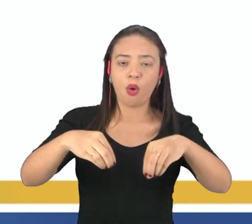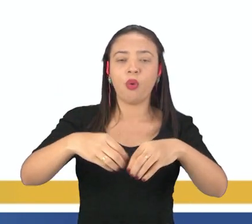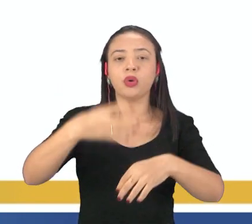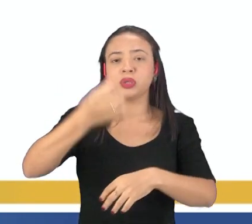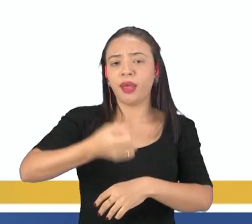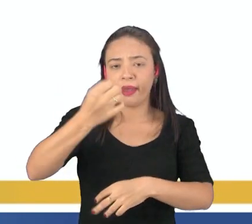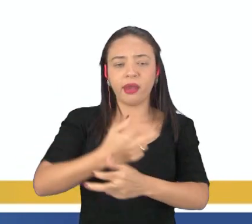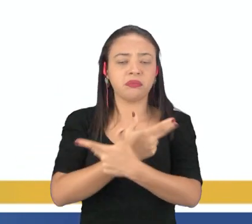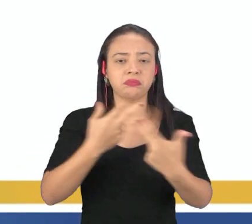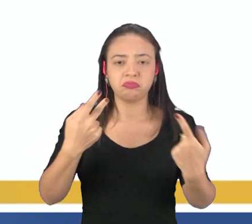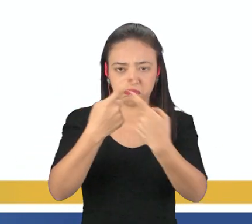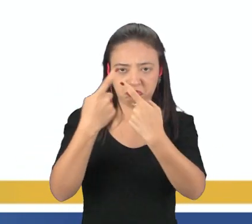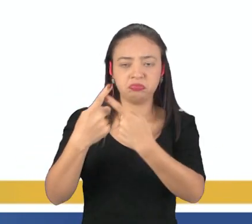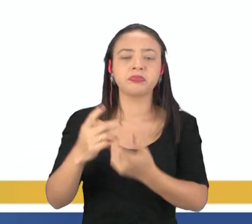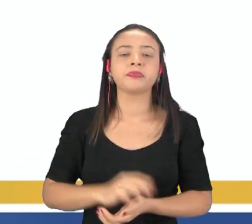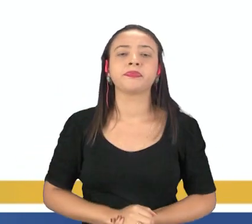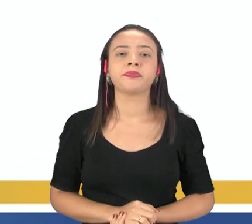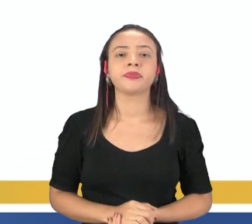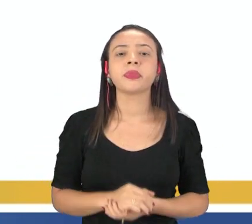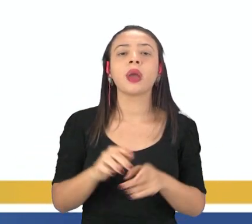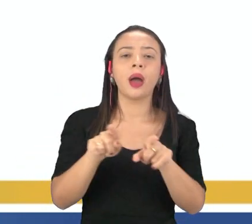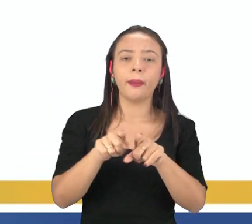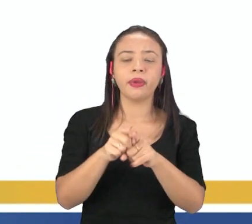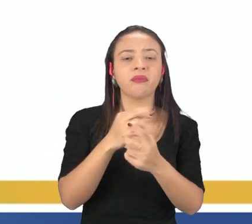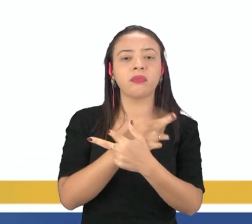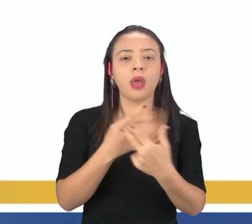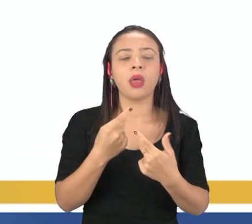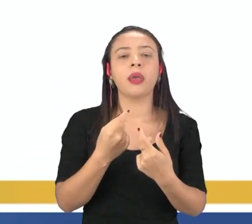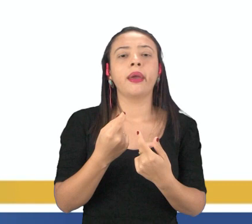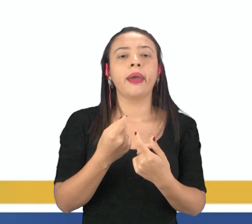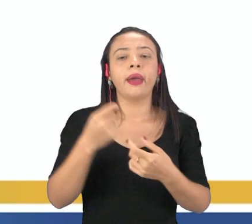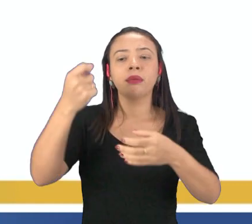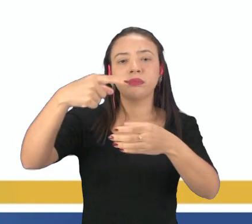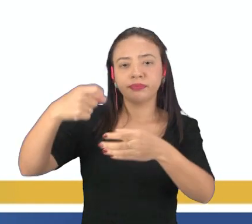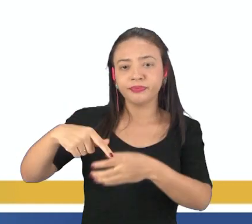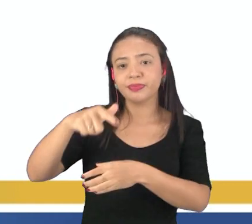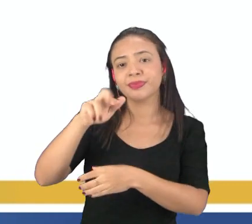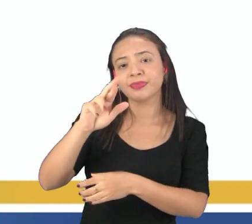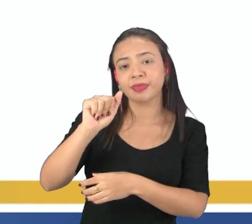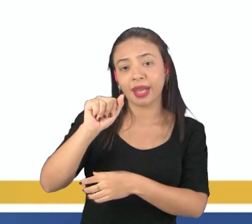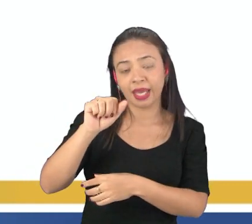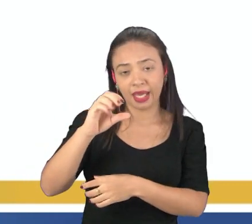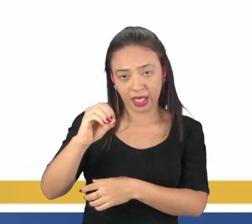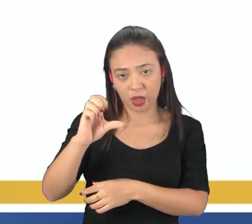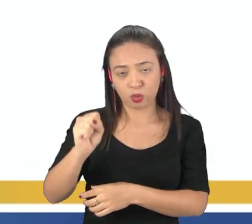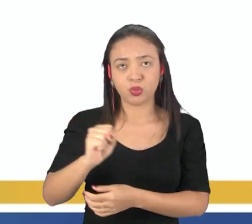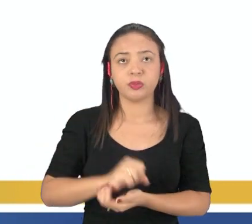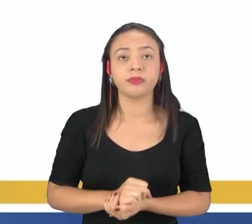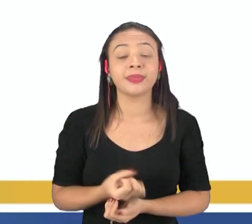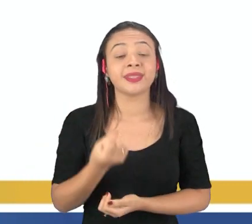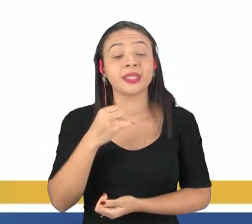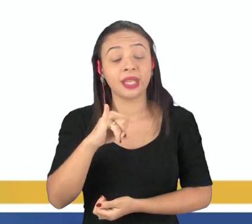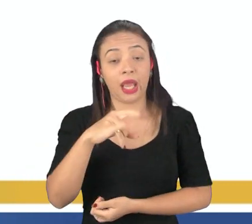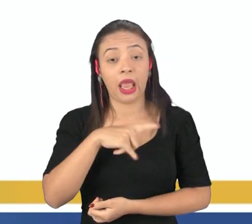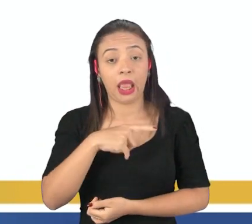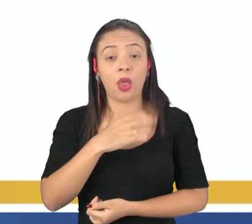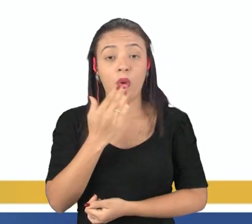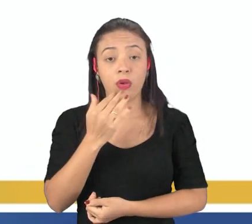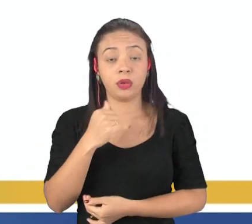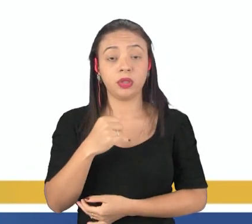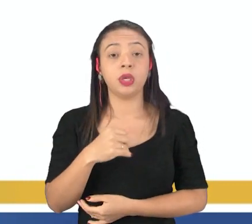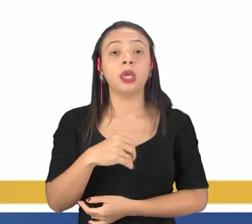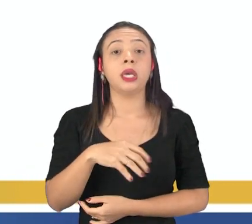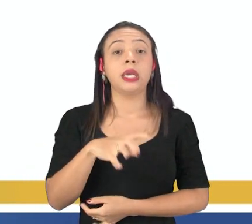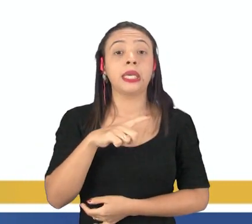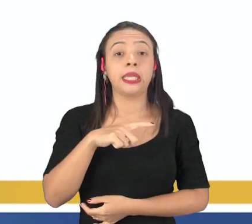ovos, leites e seus derivados, E também entram aí alguns grãos. Quando se tem uma alimentação baseada nesse gráfico